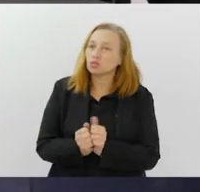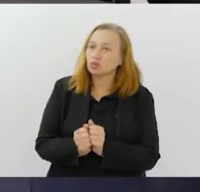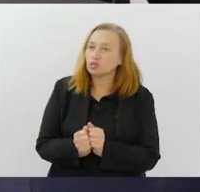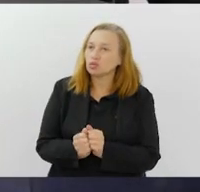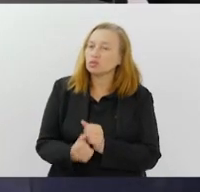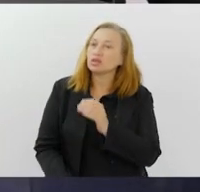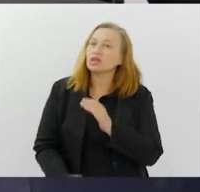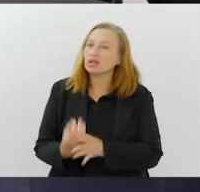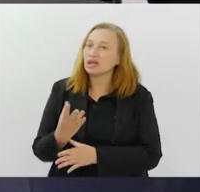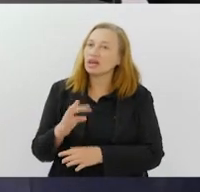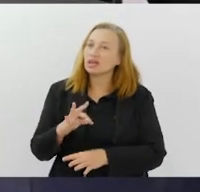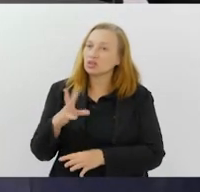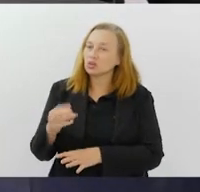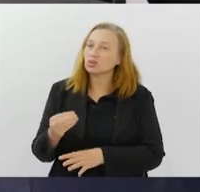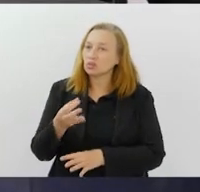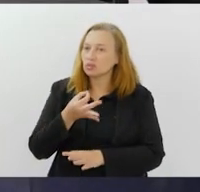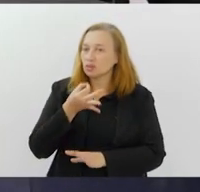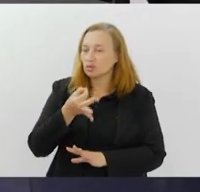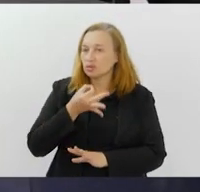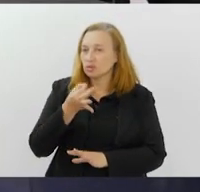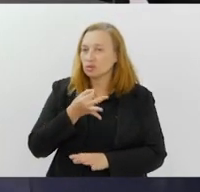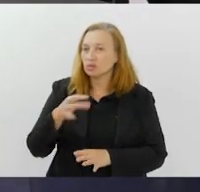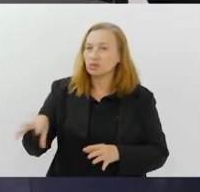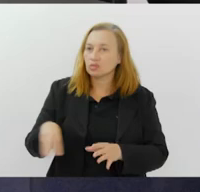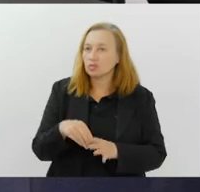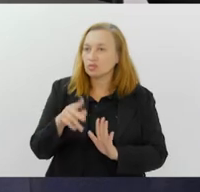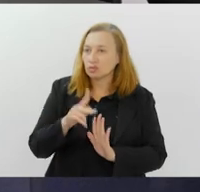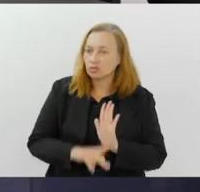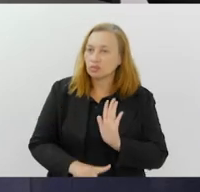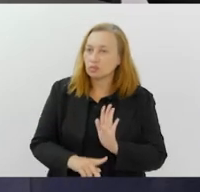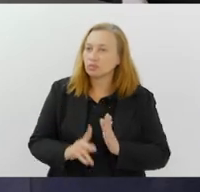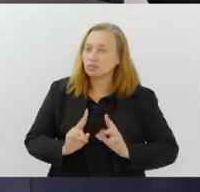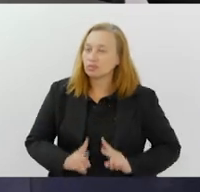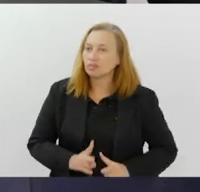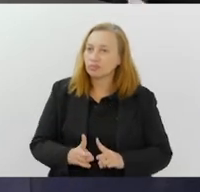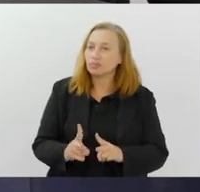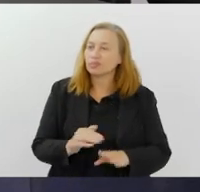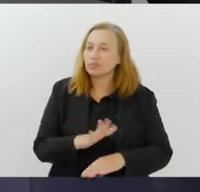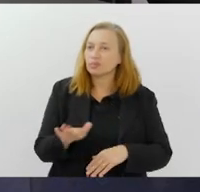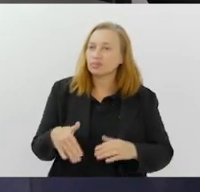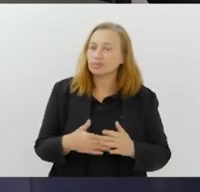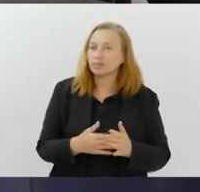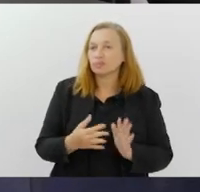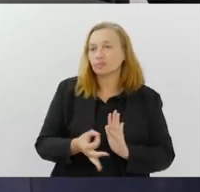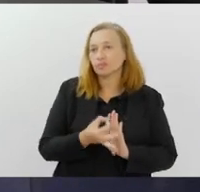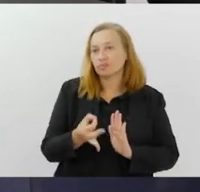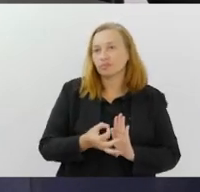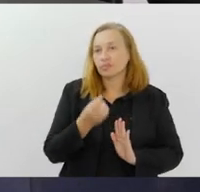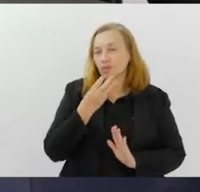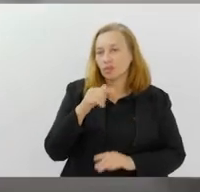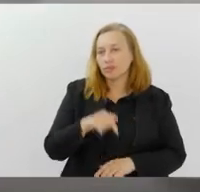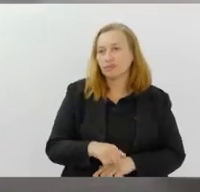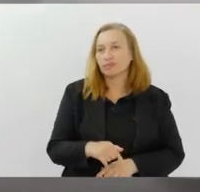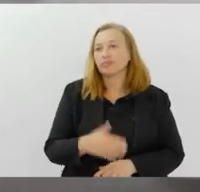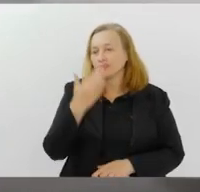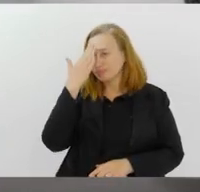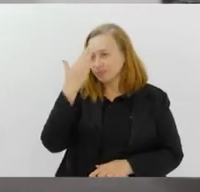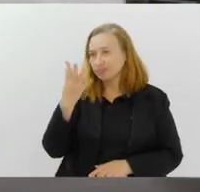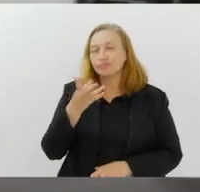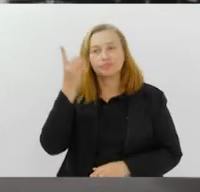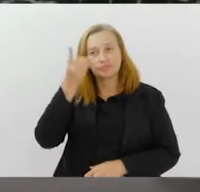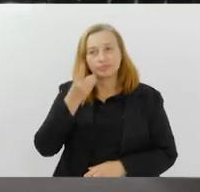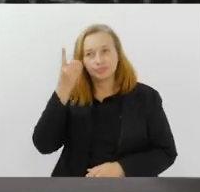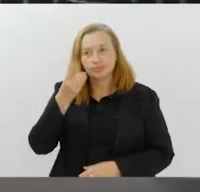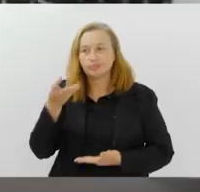incorporar todas essas sugestões ao projeto e levar adiante todas as sugestões boas que foram dadas aqui cza e agradeço muito Deputado